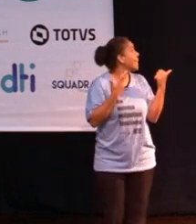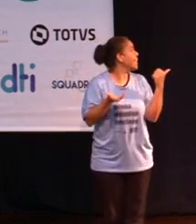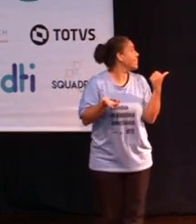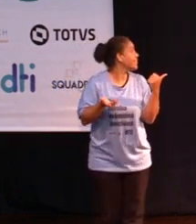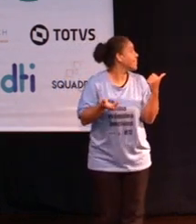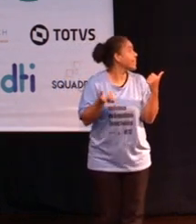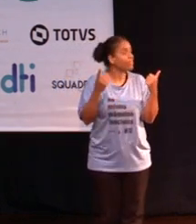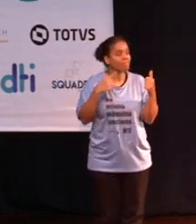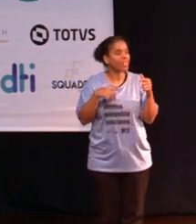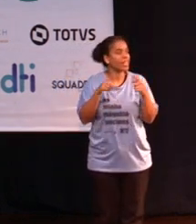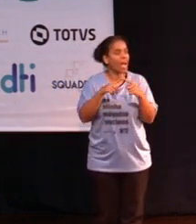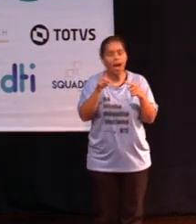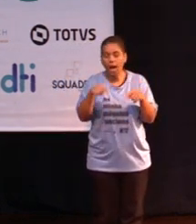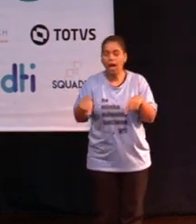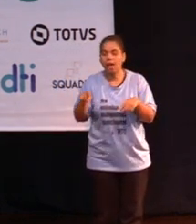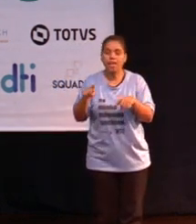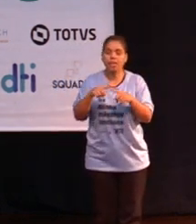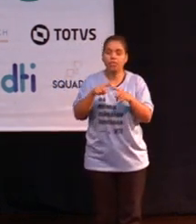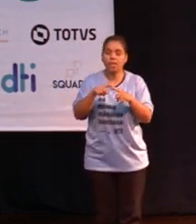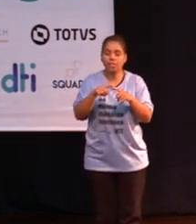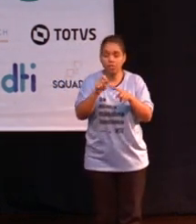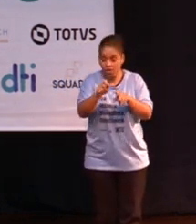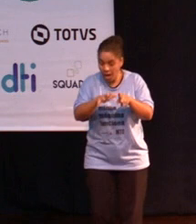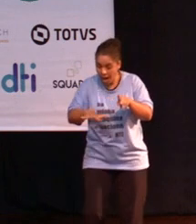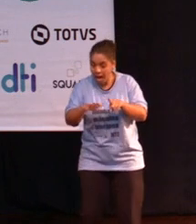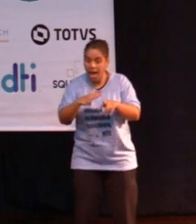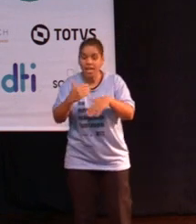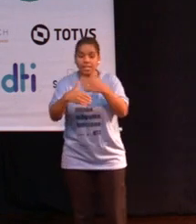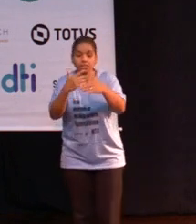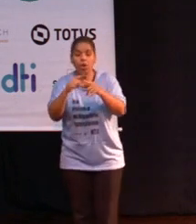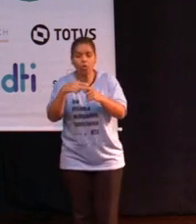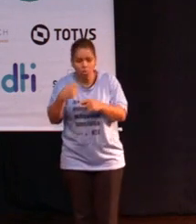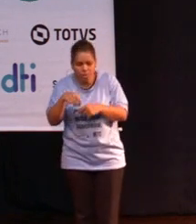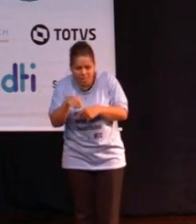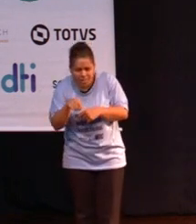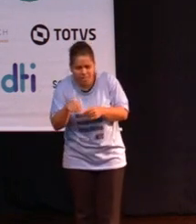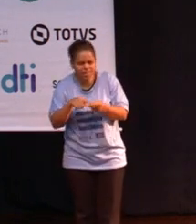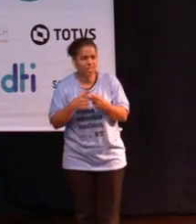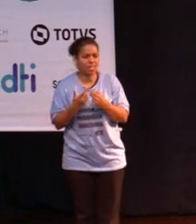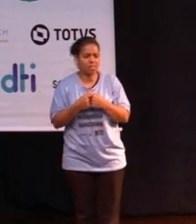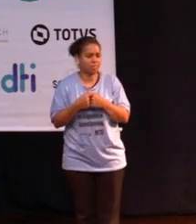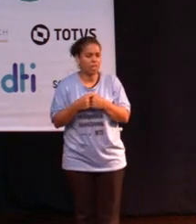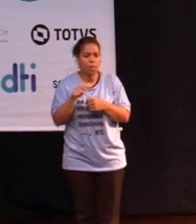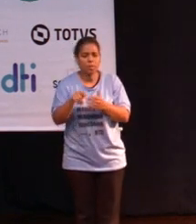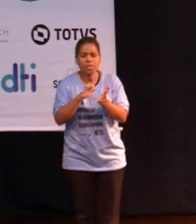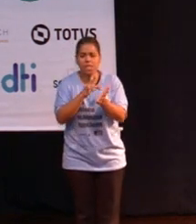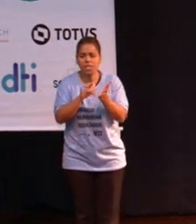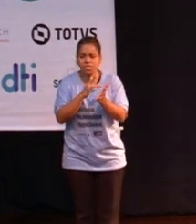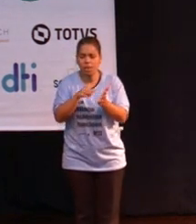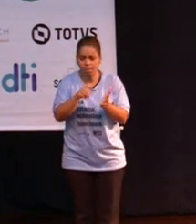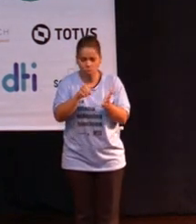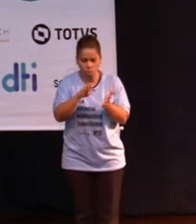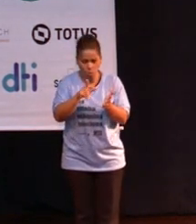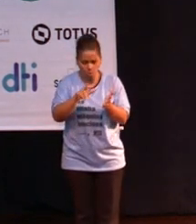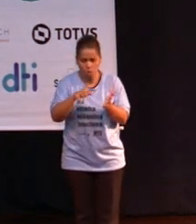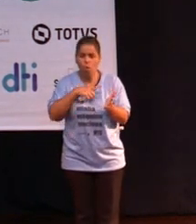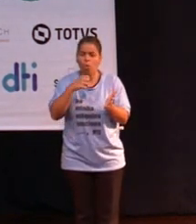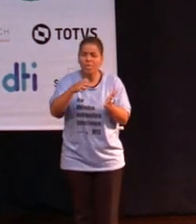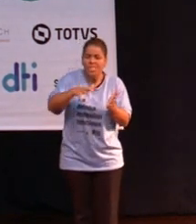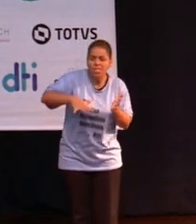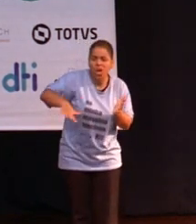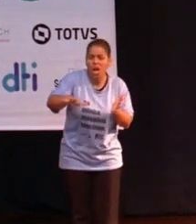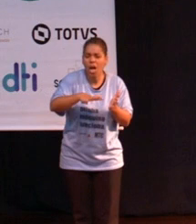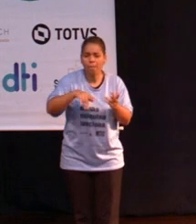o negócio vai lá fala própria desenvolvimento lo preciso aqui sou novo aqui área do evento fala beleza prestígio ambiente